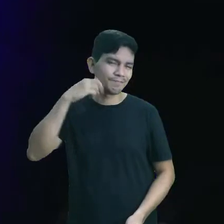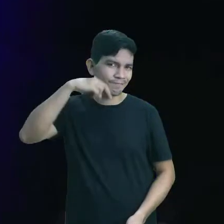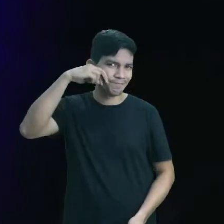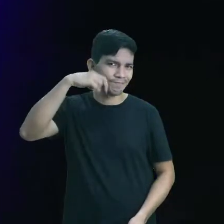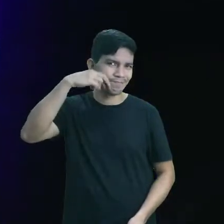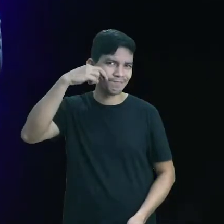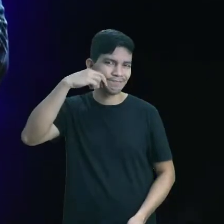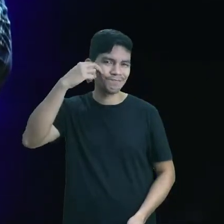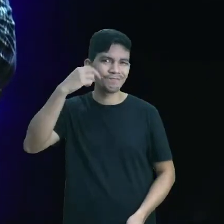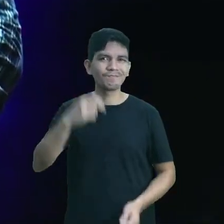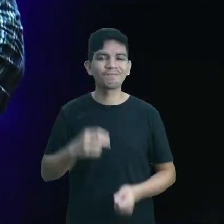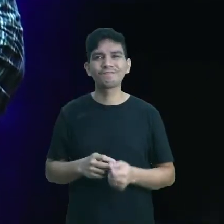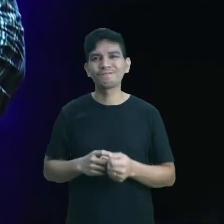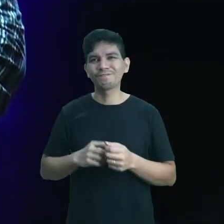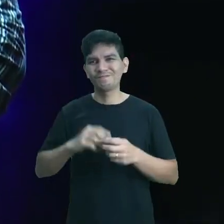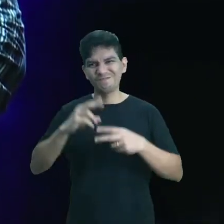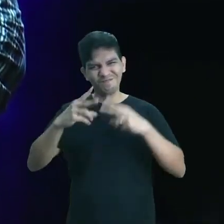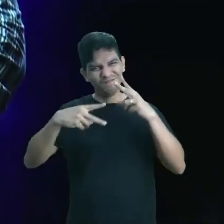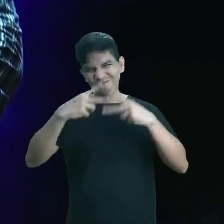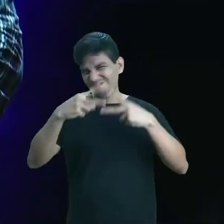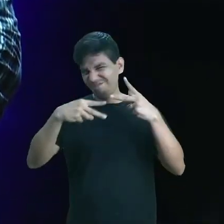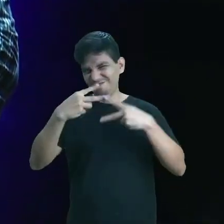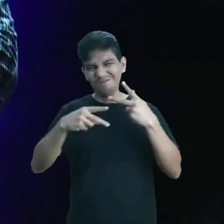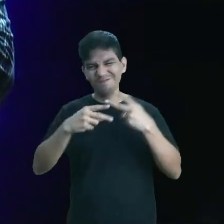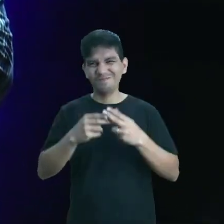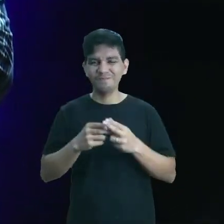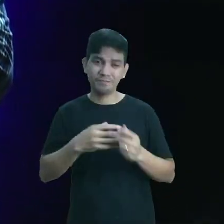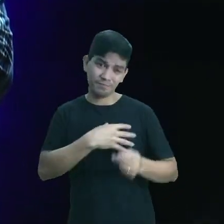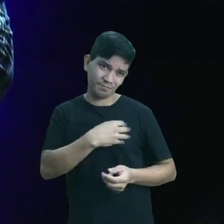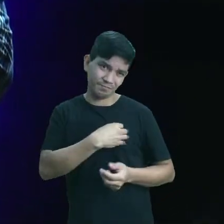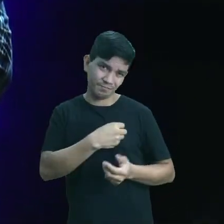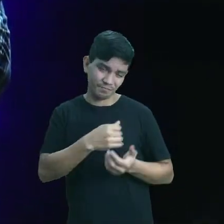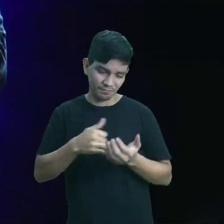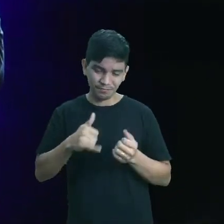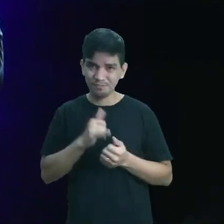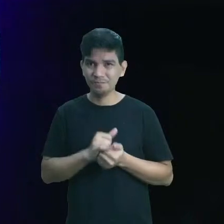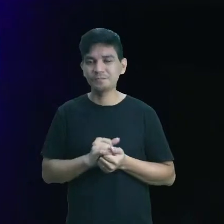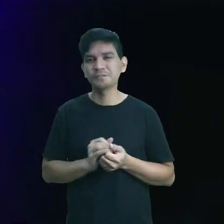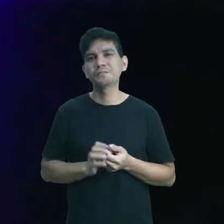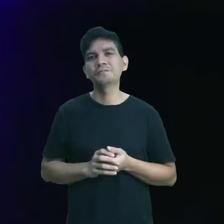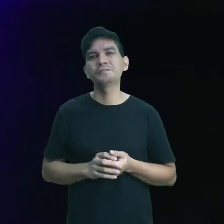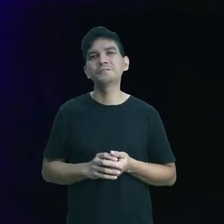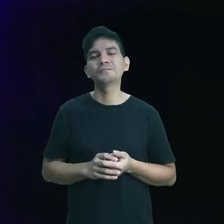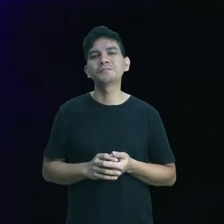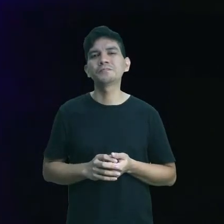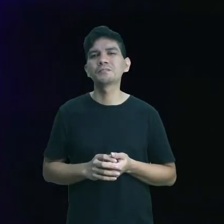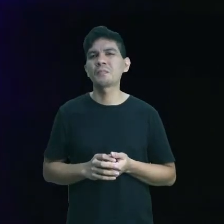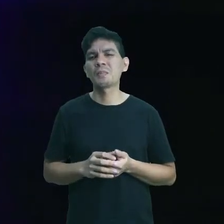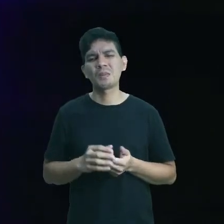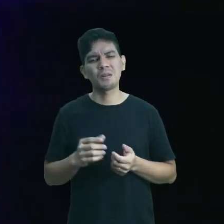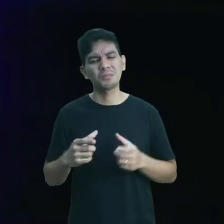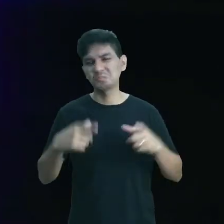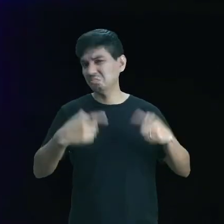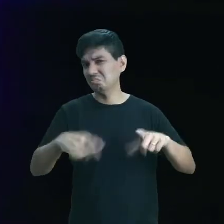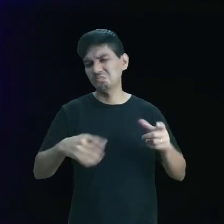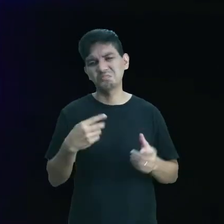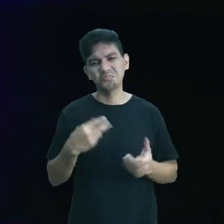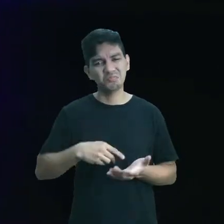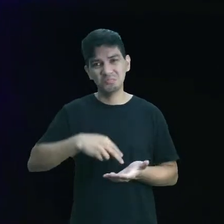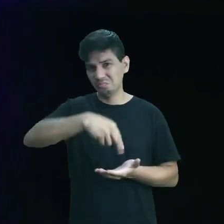pelas confusões que o filho se envolve e se mete em todos os lugares que ele anda.